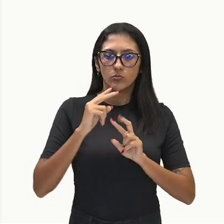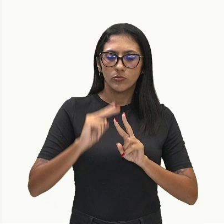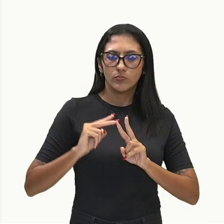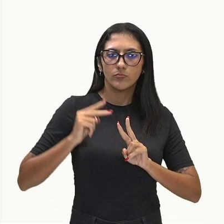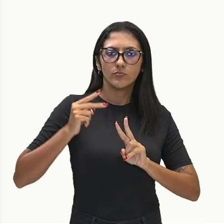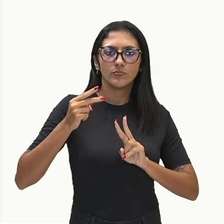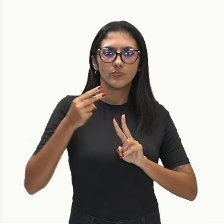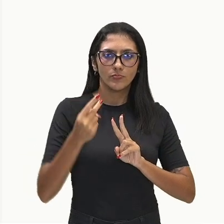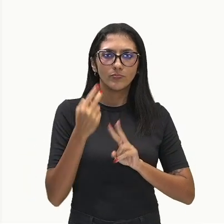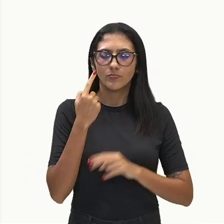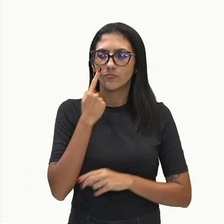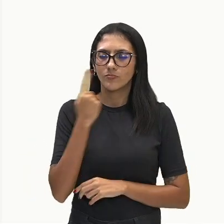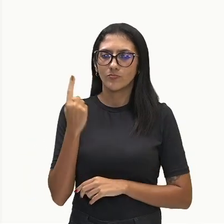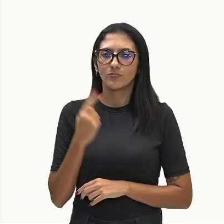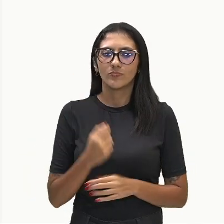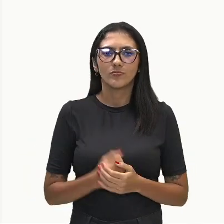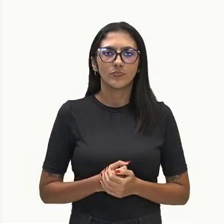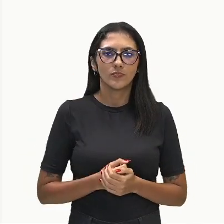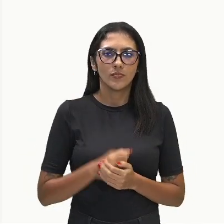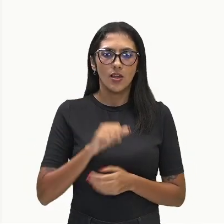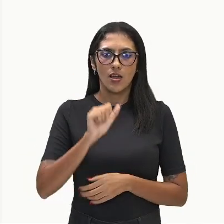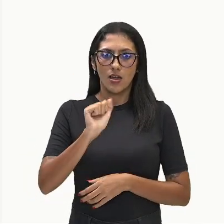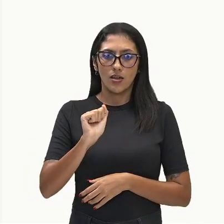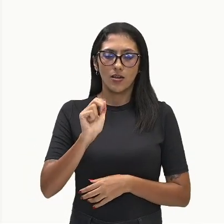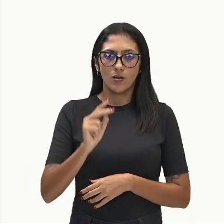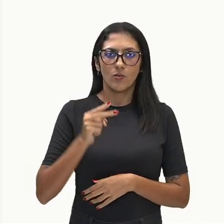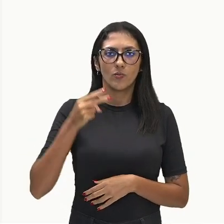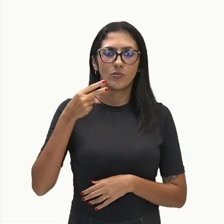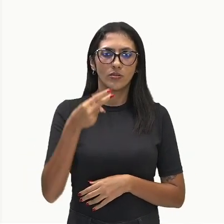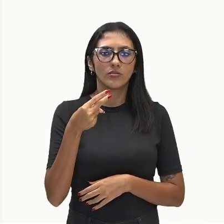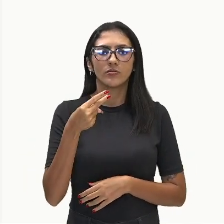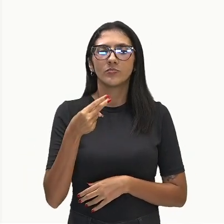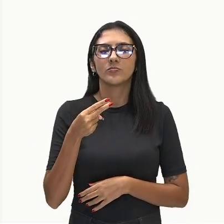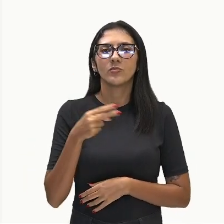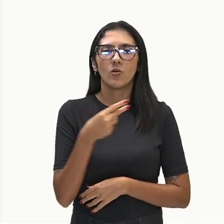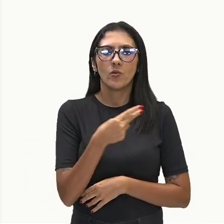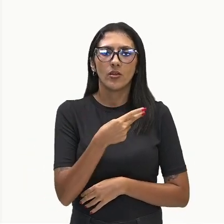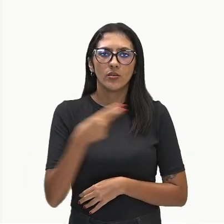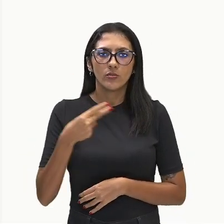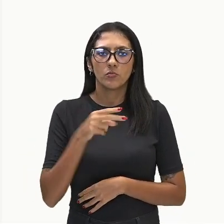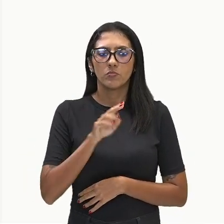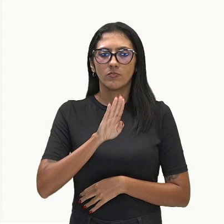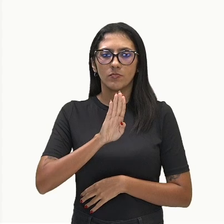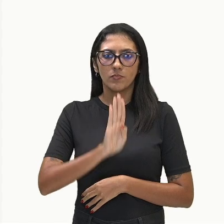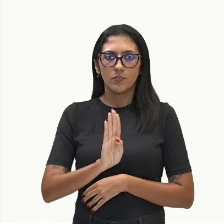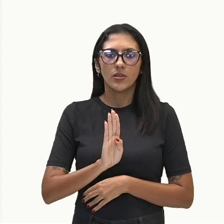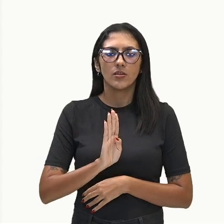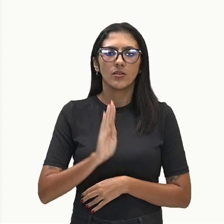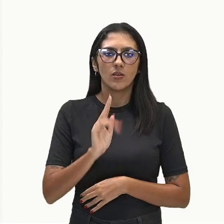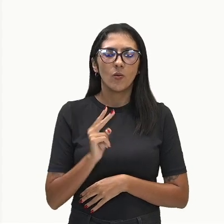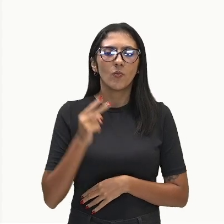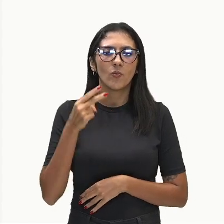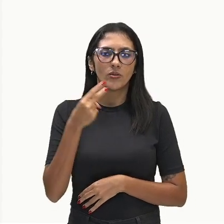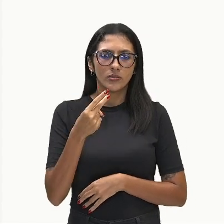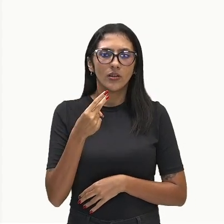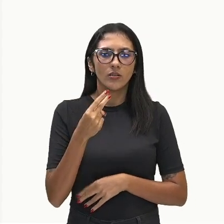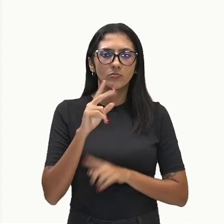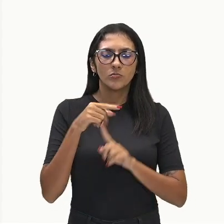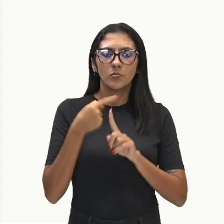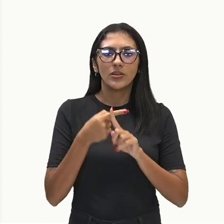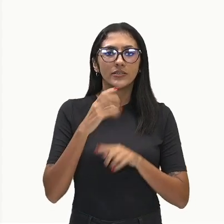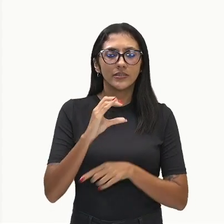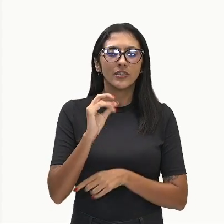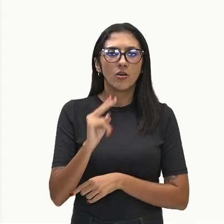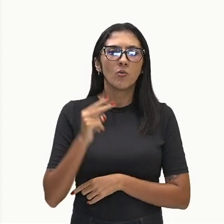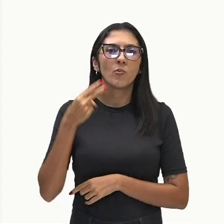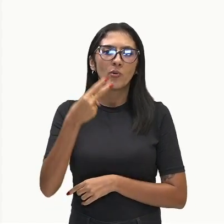seja, fizermos A ao quadrado, isso aqui é igual à soma dos quadrados